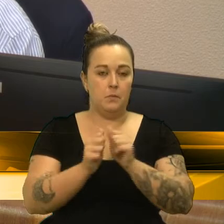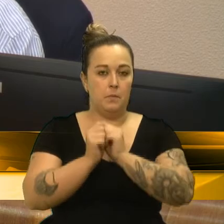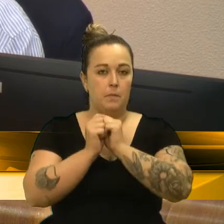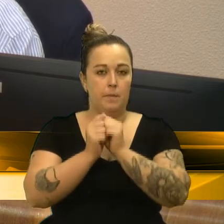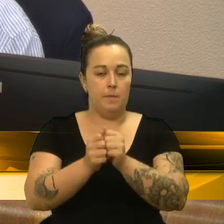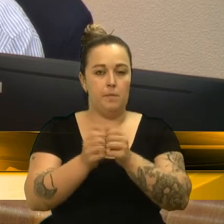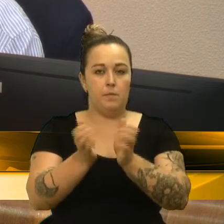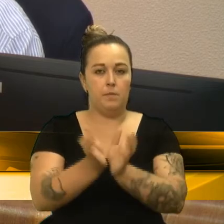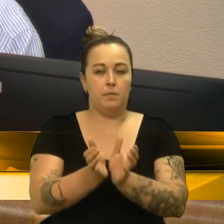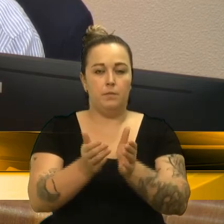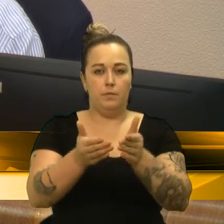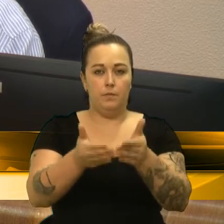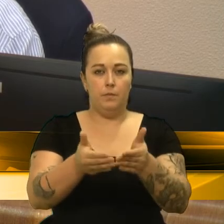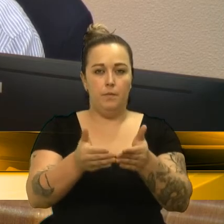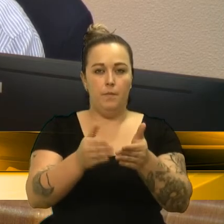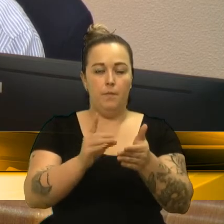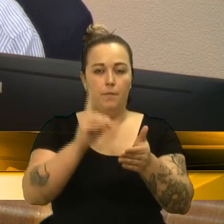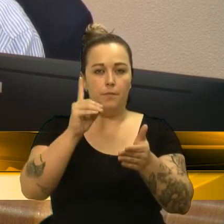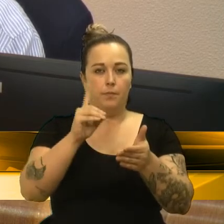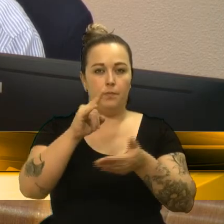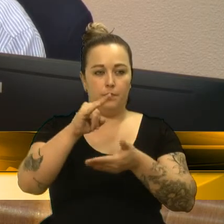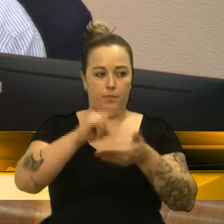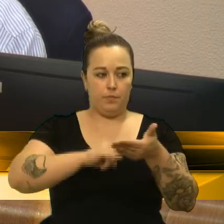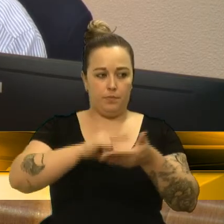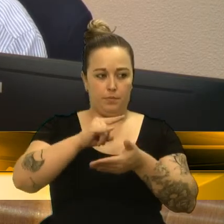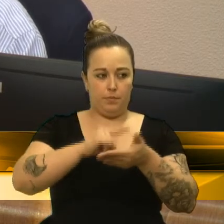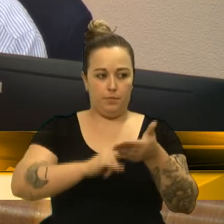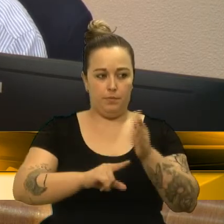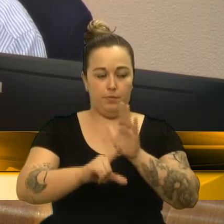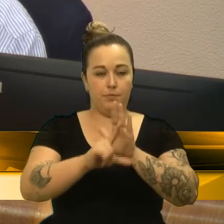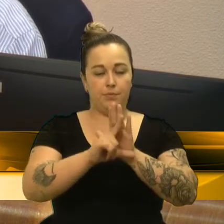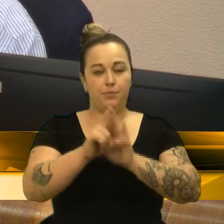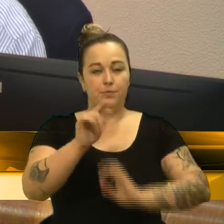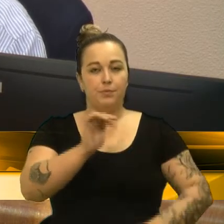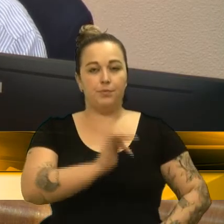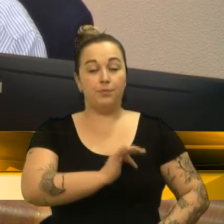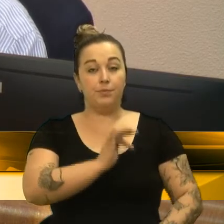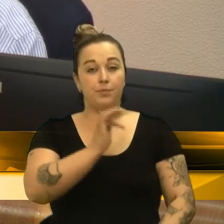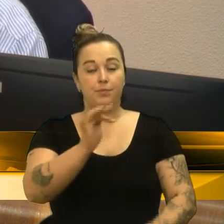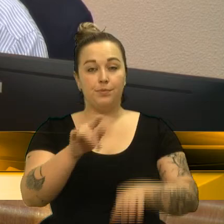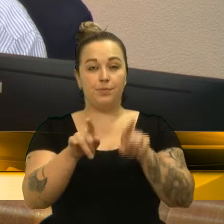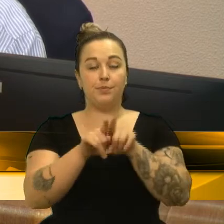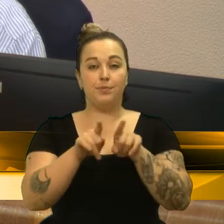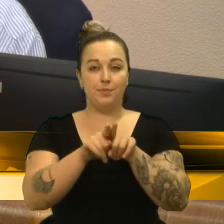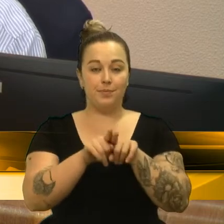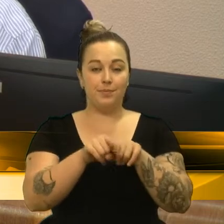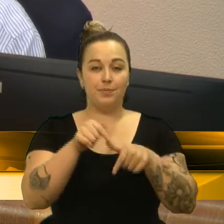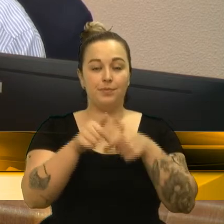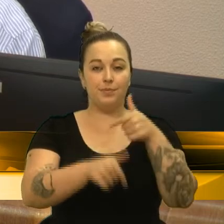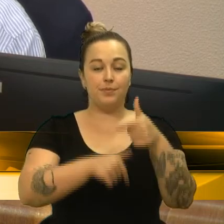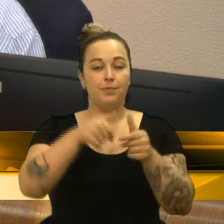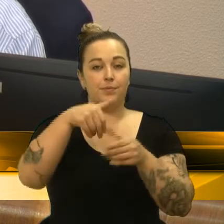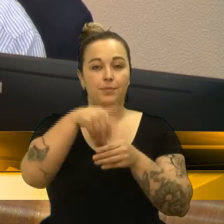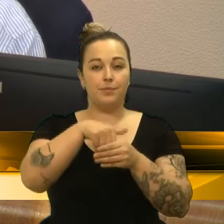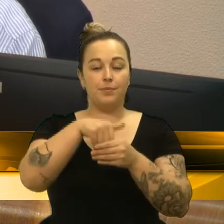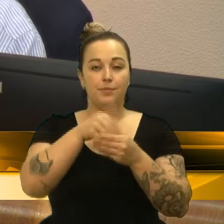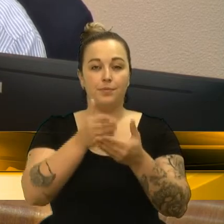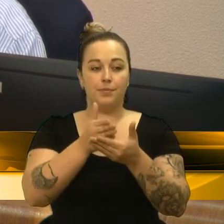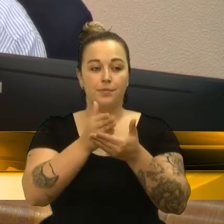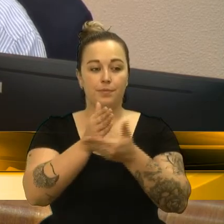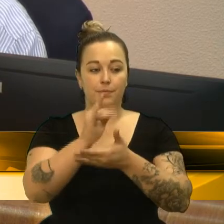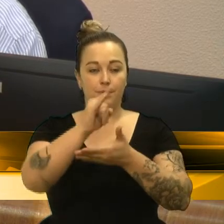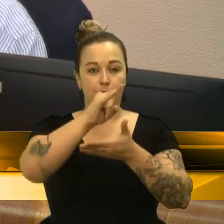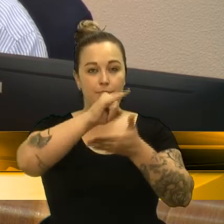ao processo de natureza vinculada que prevê a legislação federal, sustentando a inadmissibilidade do adiamento da votação aprovada na sessão de 1º de outubro